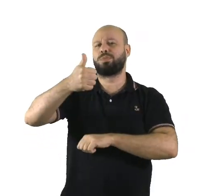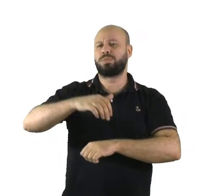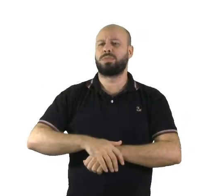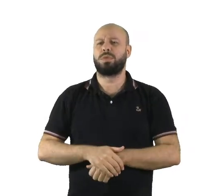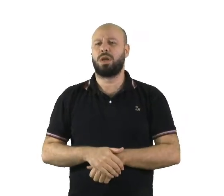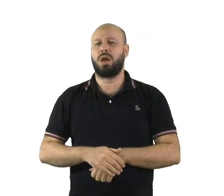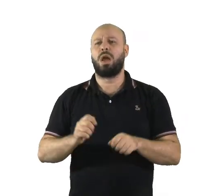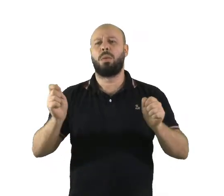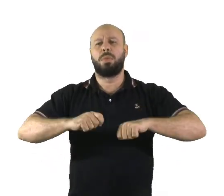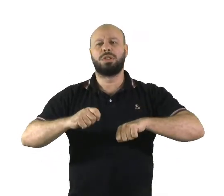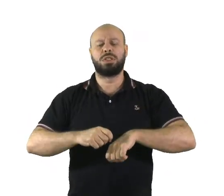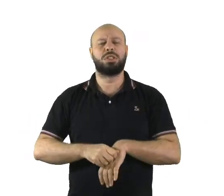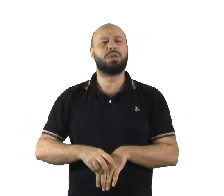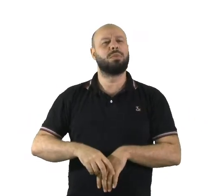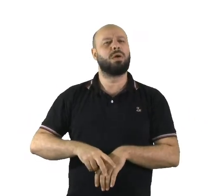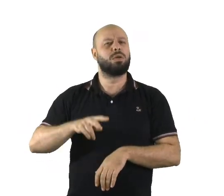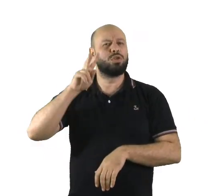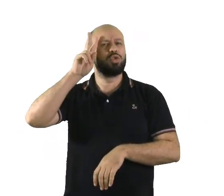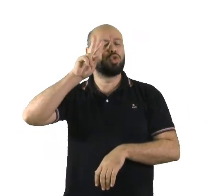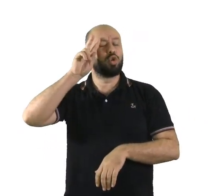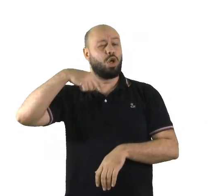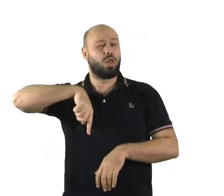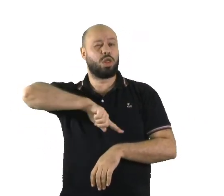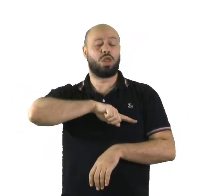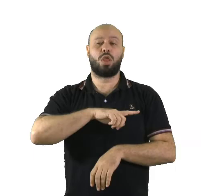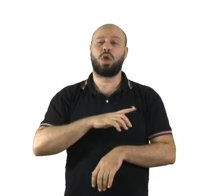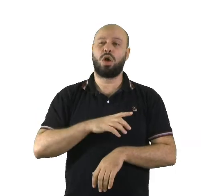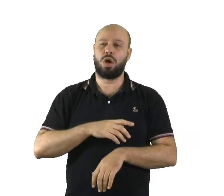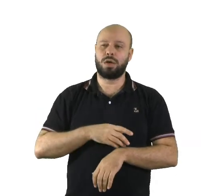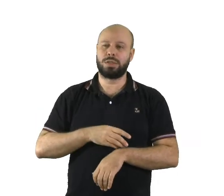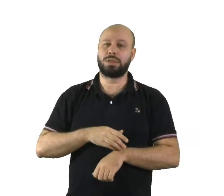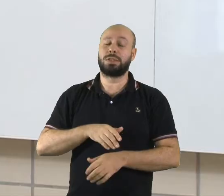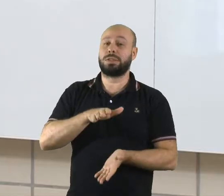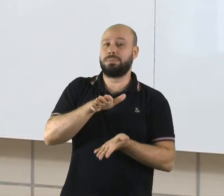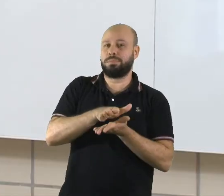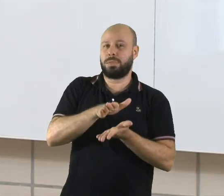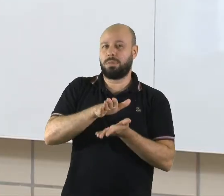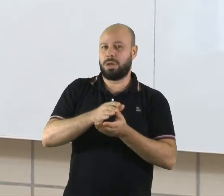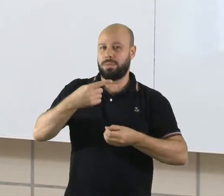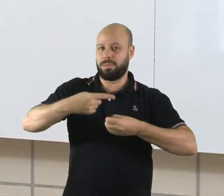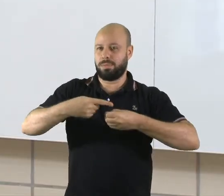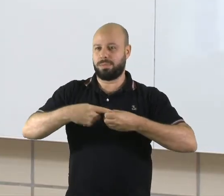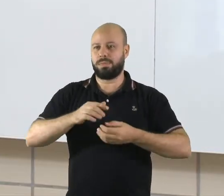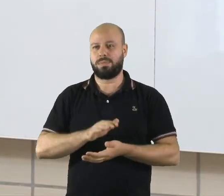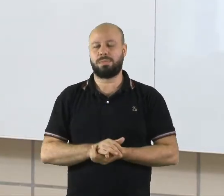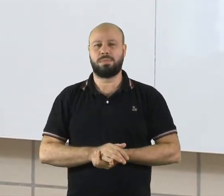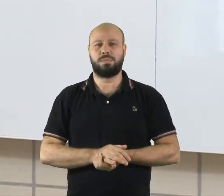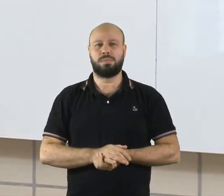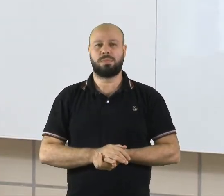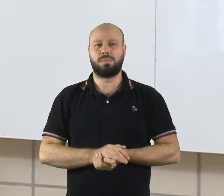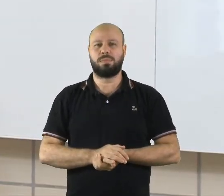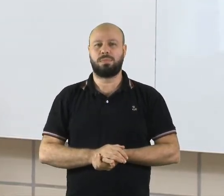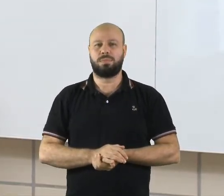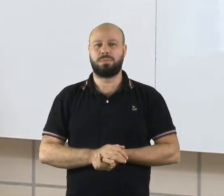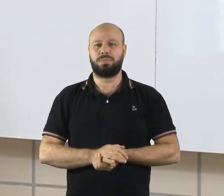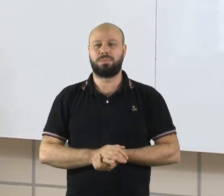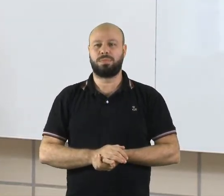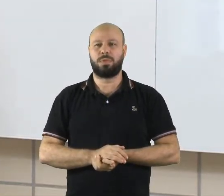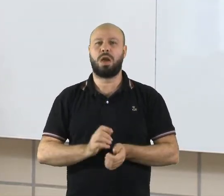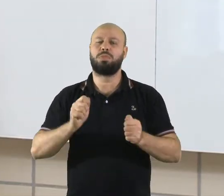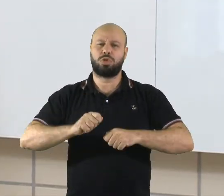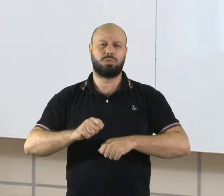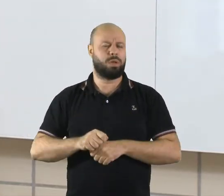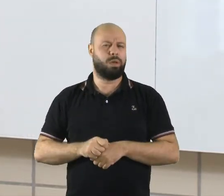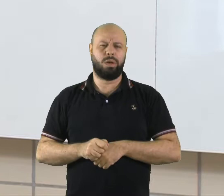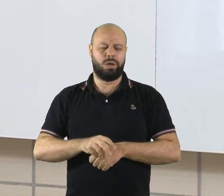falar sobre a história da nossa cidade de Palmas. Pode entrar em vários